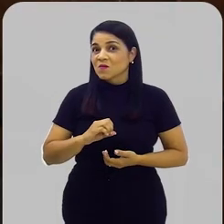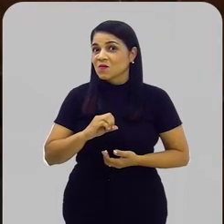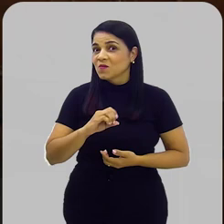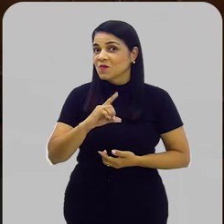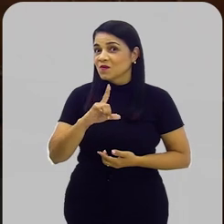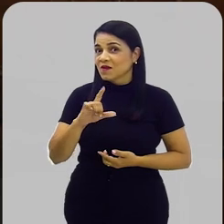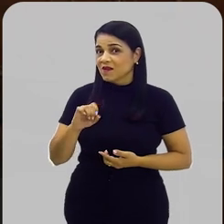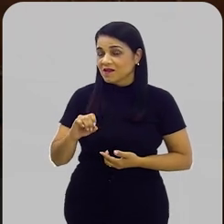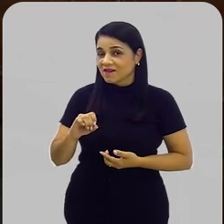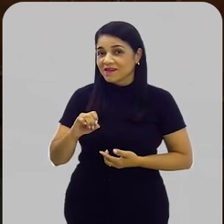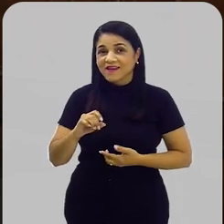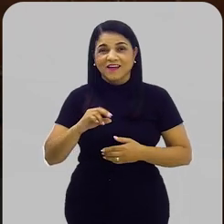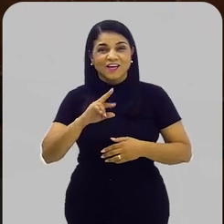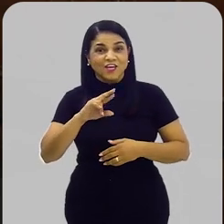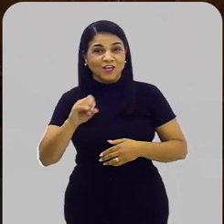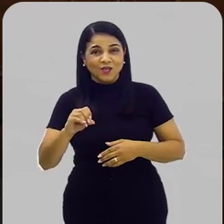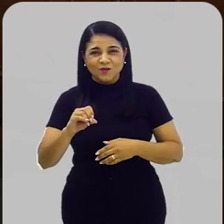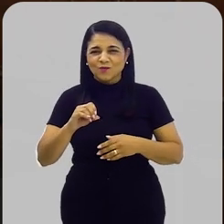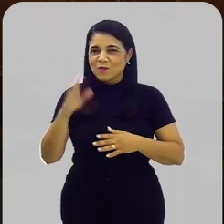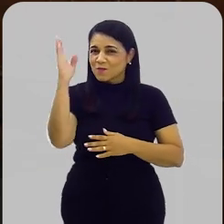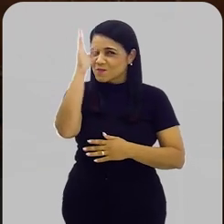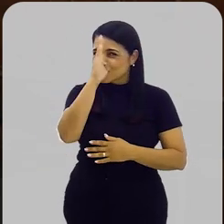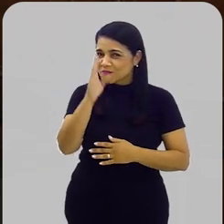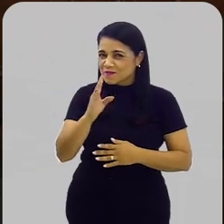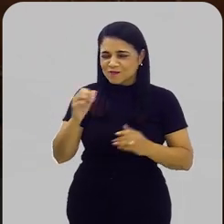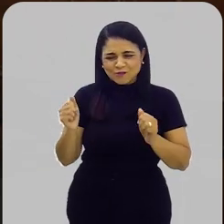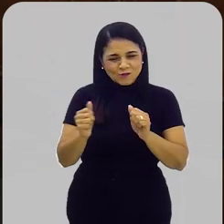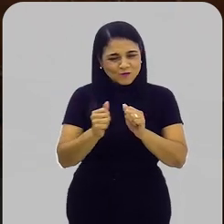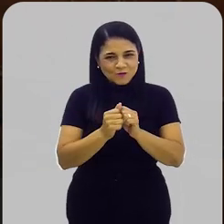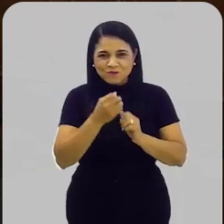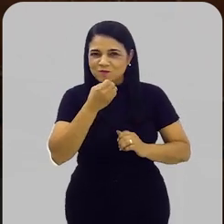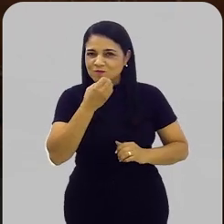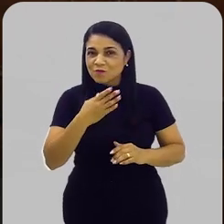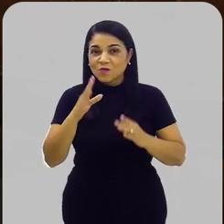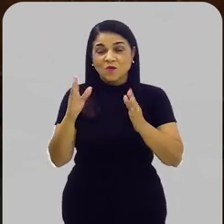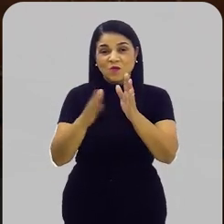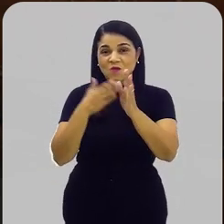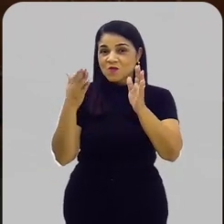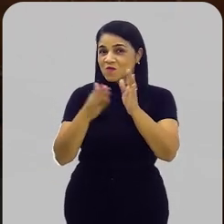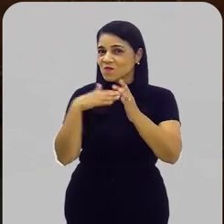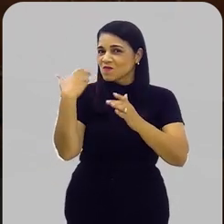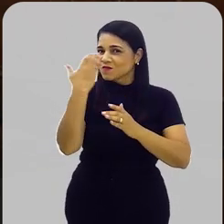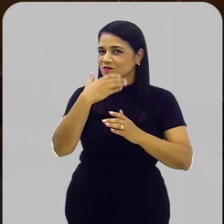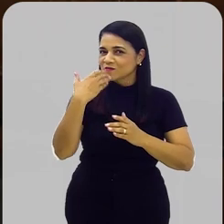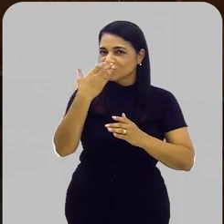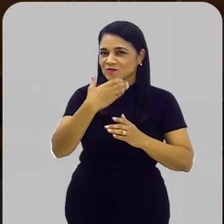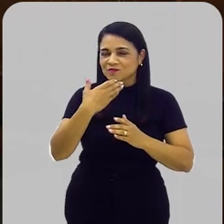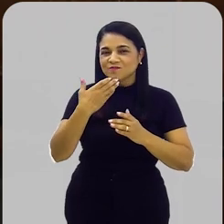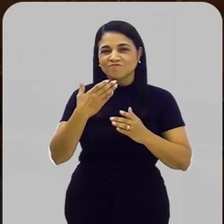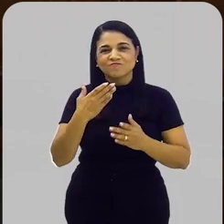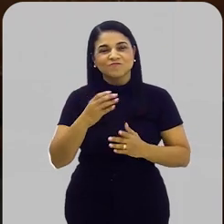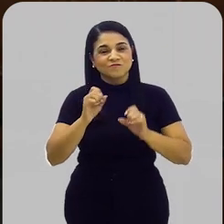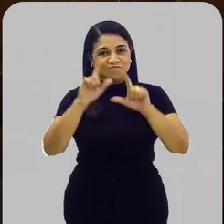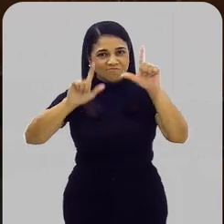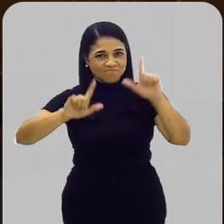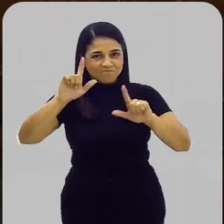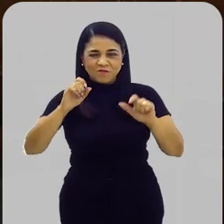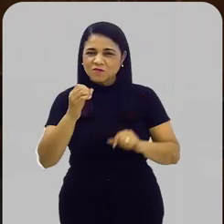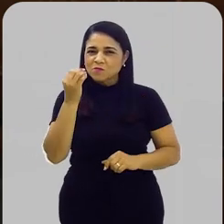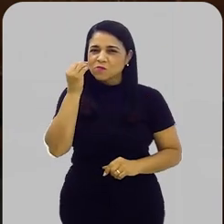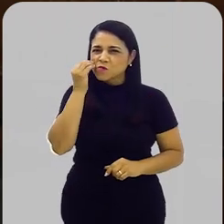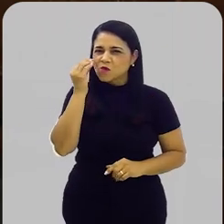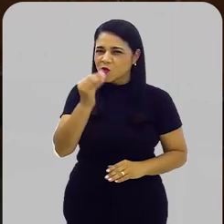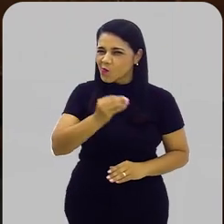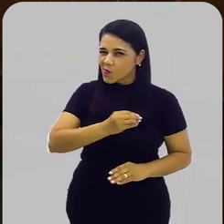Alô Rio, alô Brasil, é bom demais estarmos juntos. É um louvor som no ar. Um beijo no seu coração. Obrigado pela